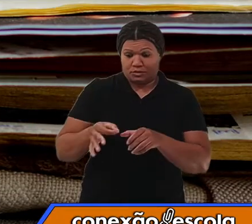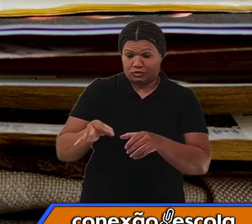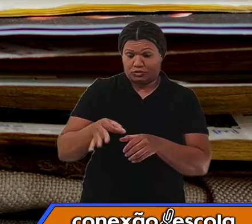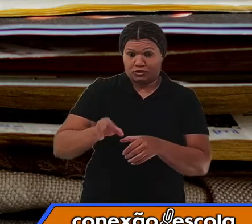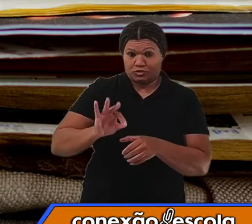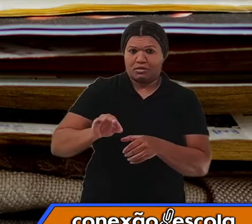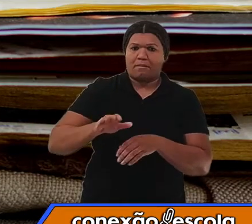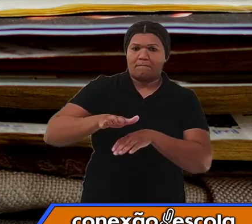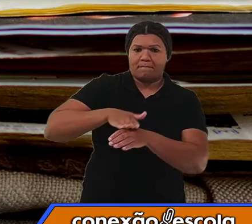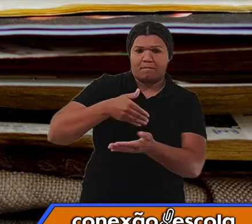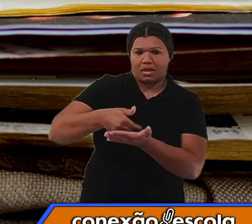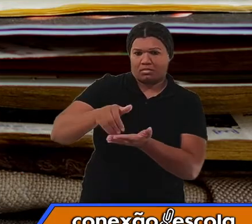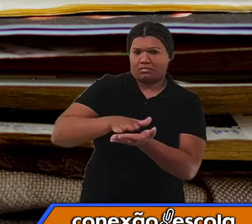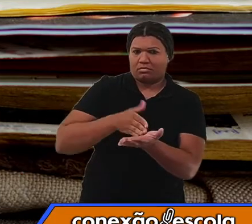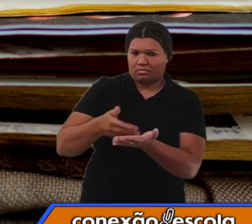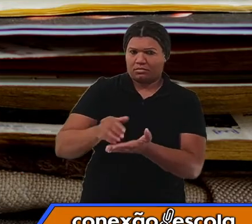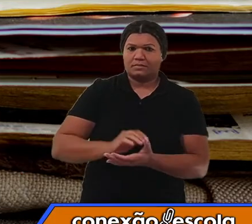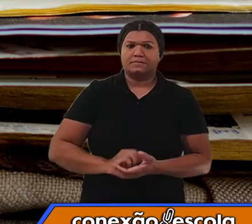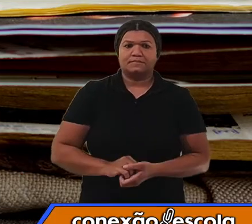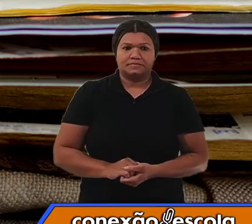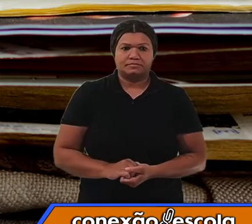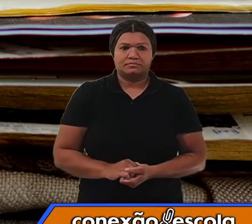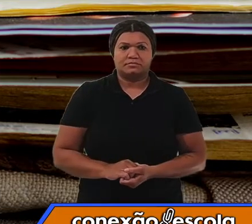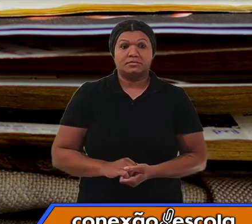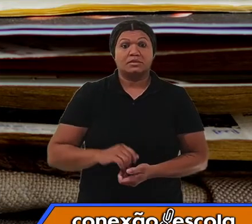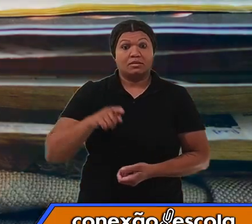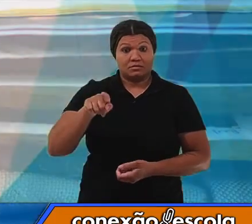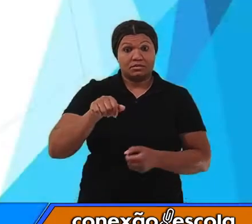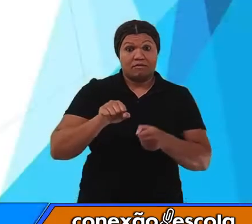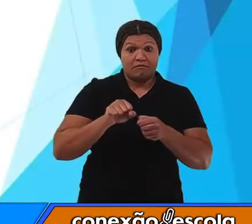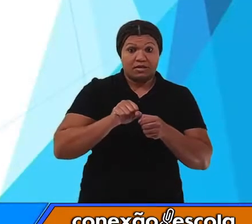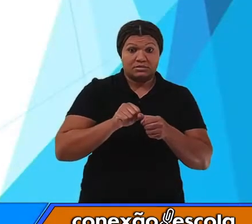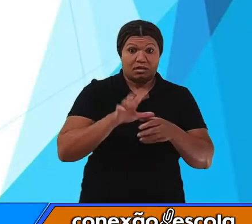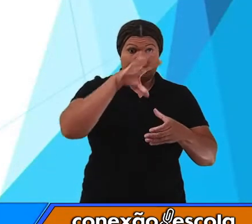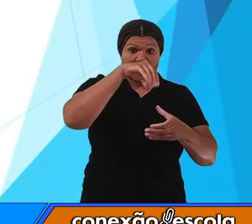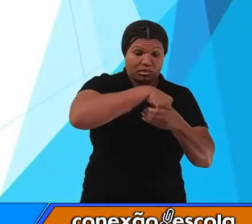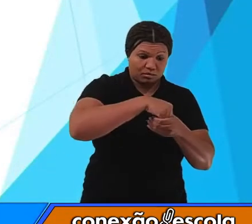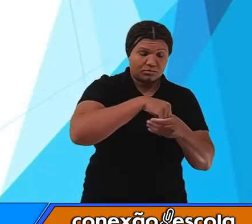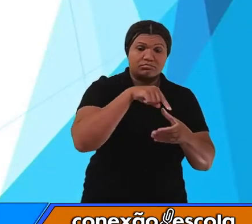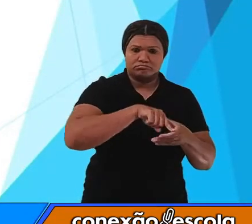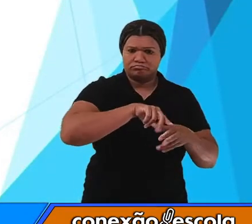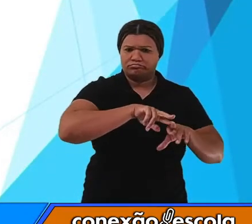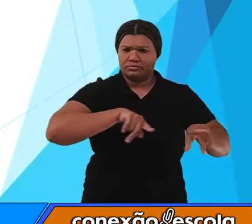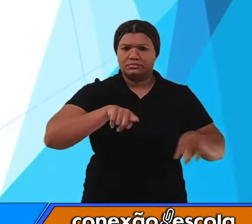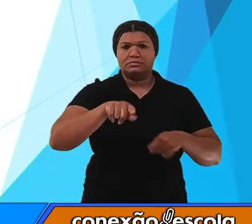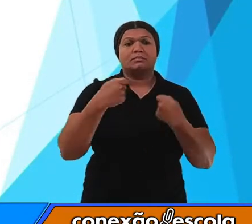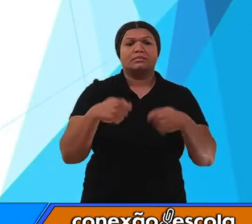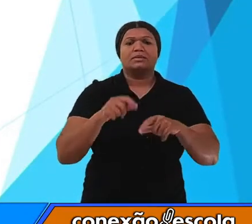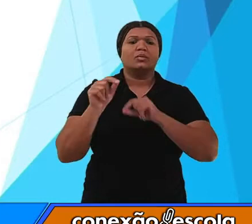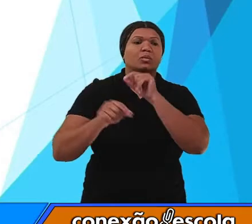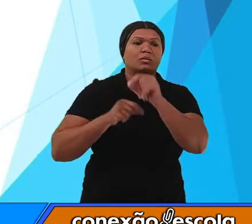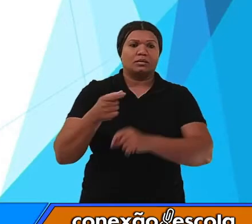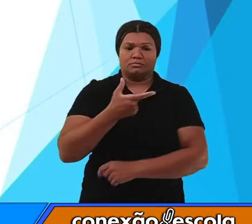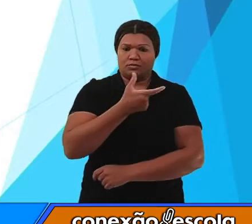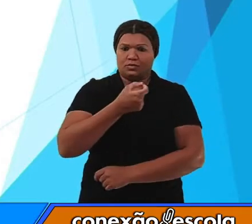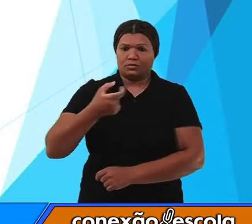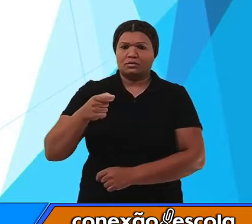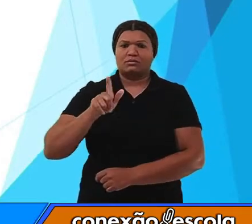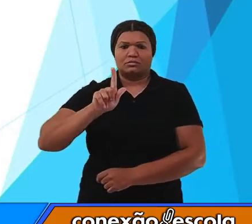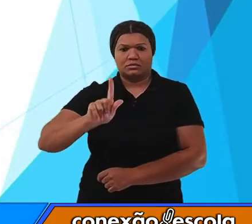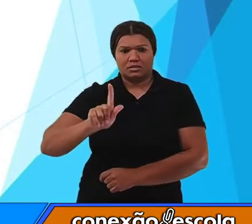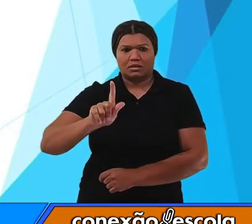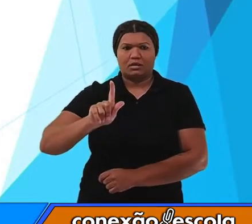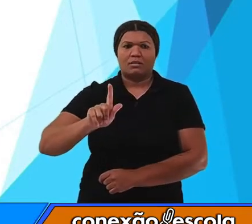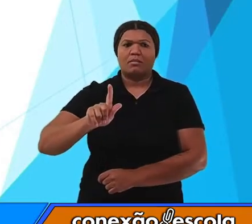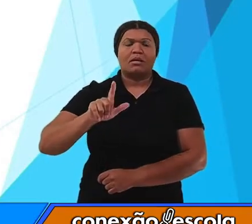chá de manteiga. Para o recheio, você vai precisar de 200 gramas